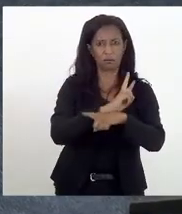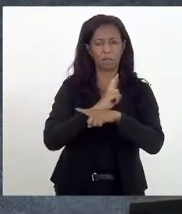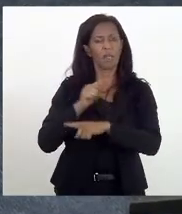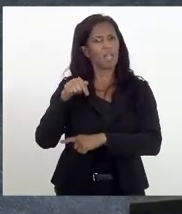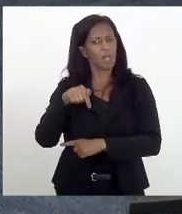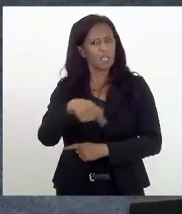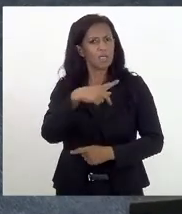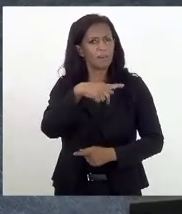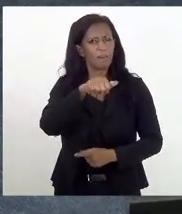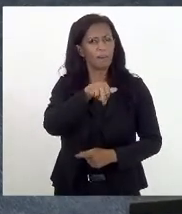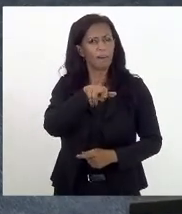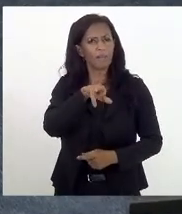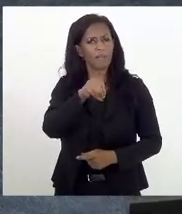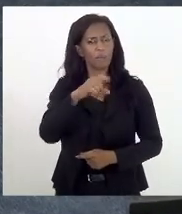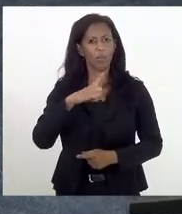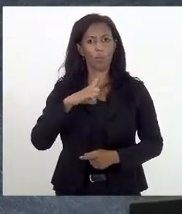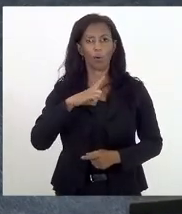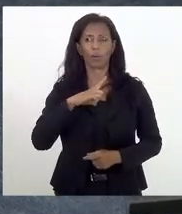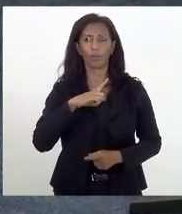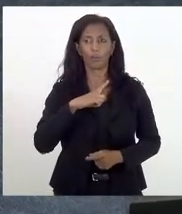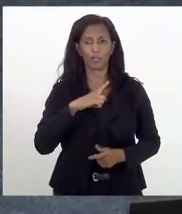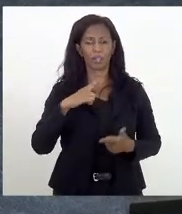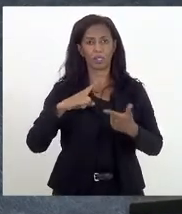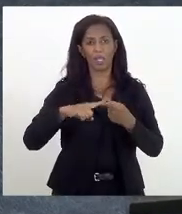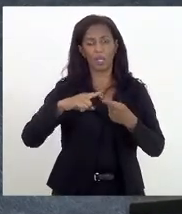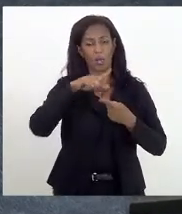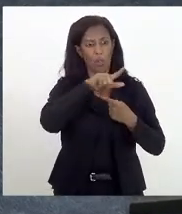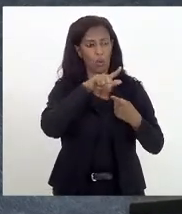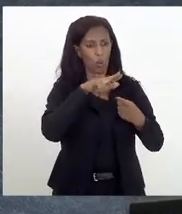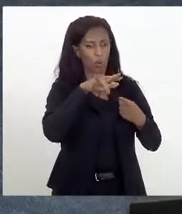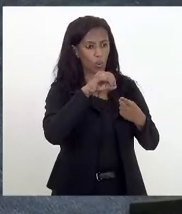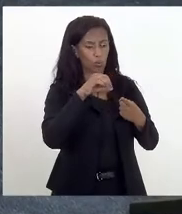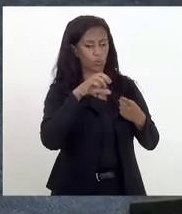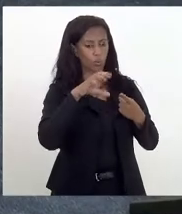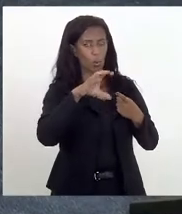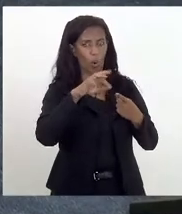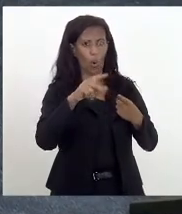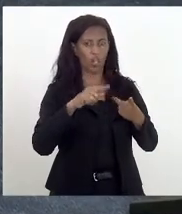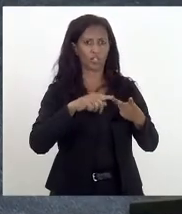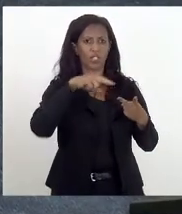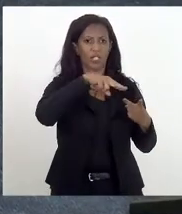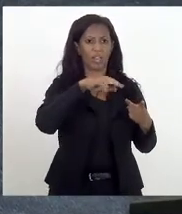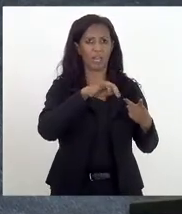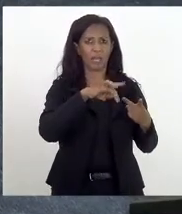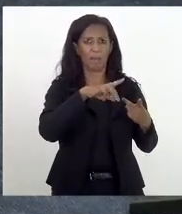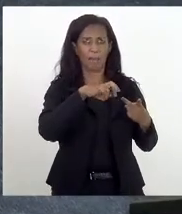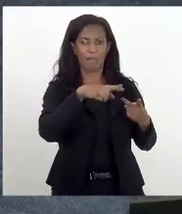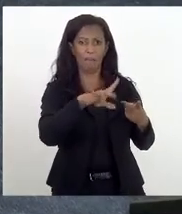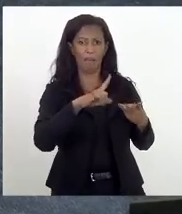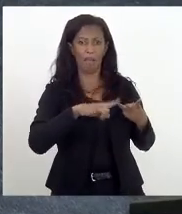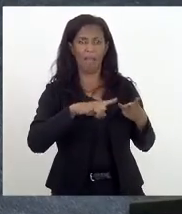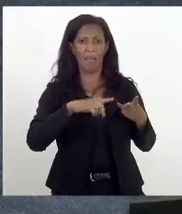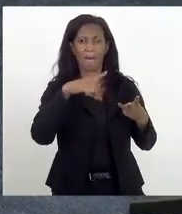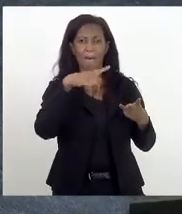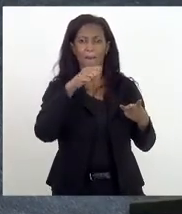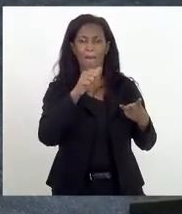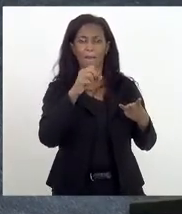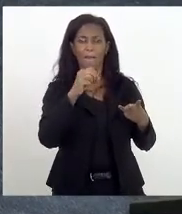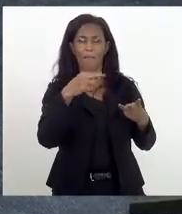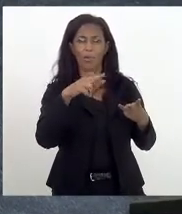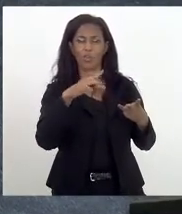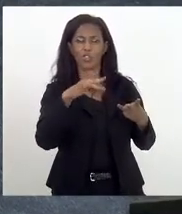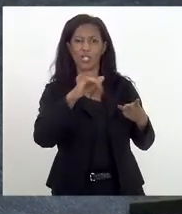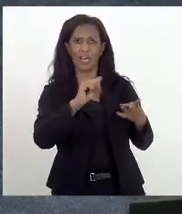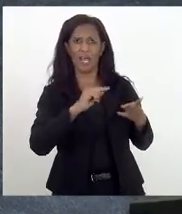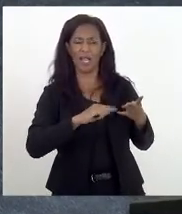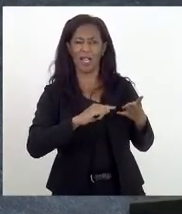patrimônio que tem as digitais que Lúcio Costa de neméia né os painéis de Portinari os jardins de Burle